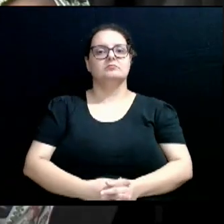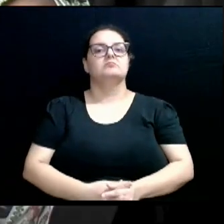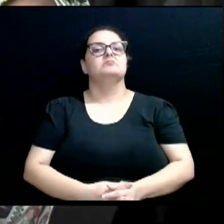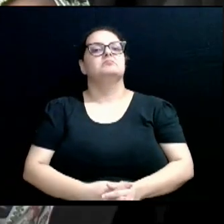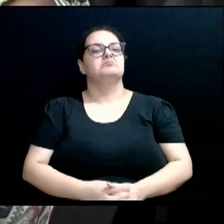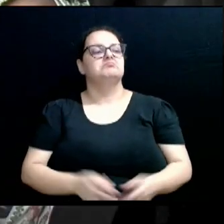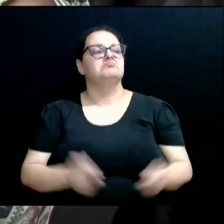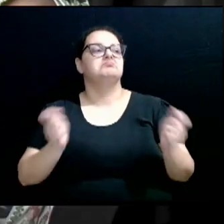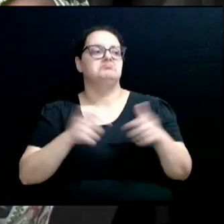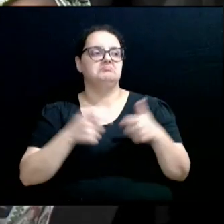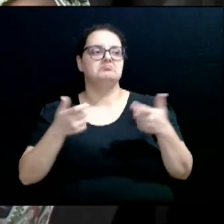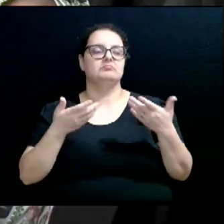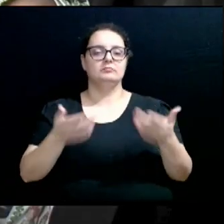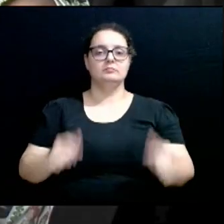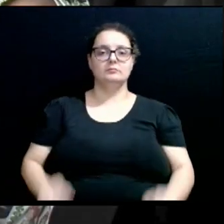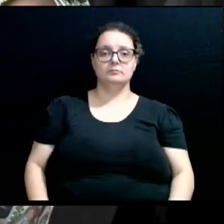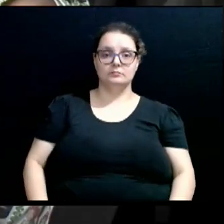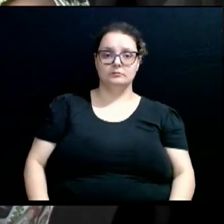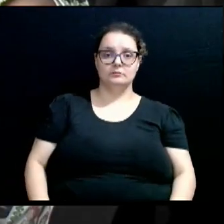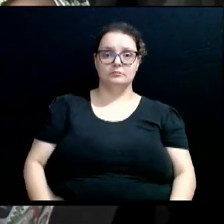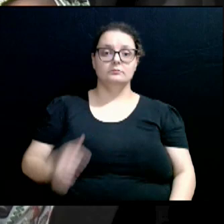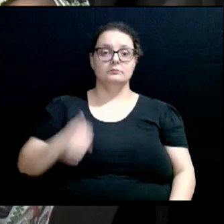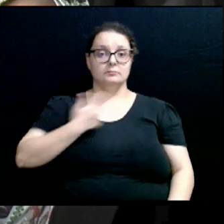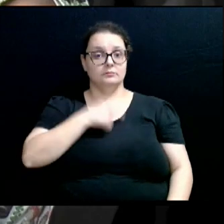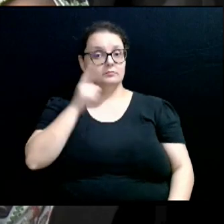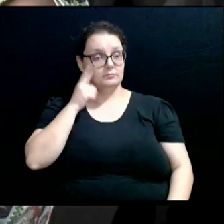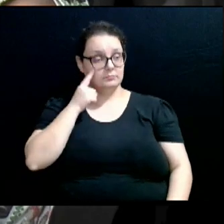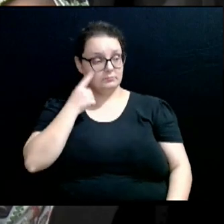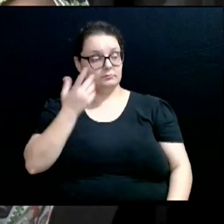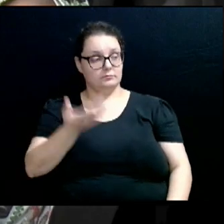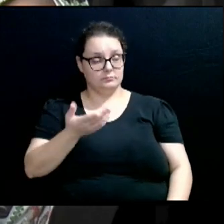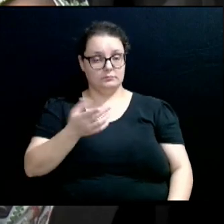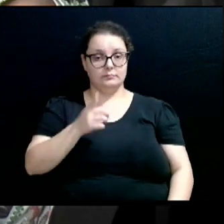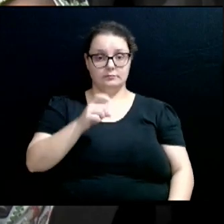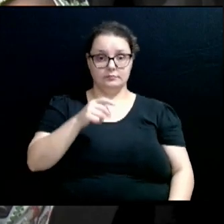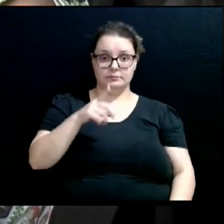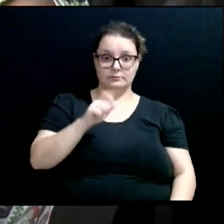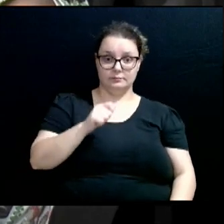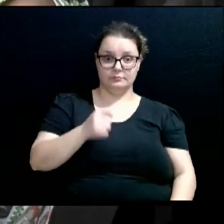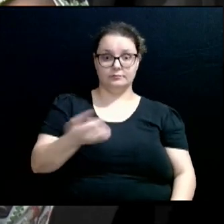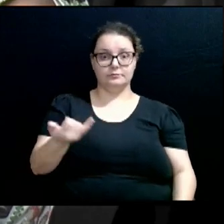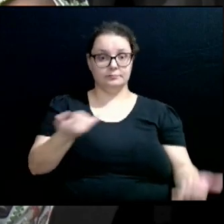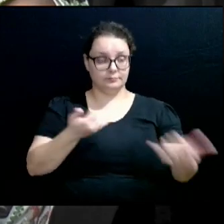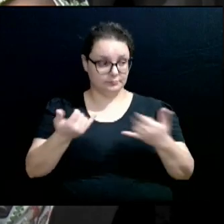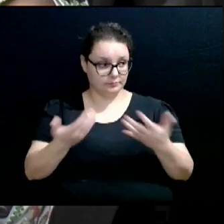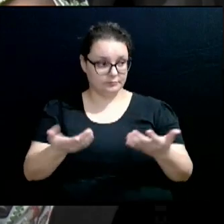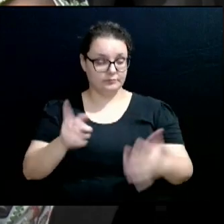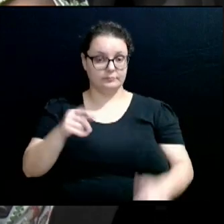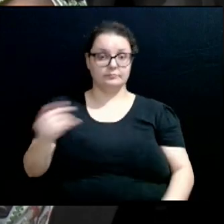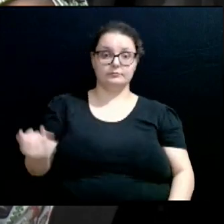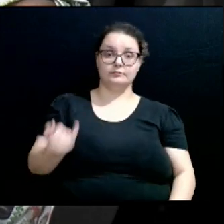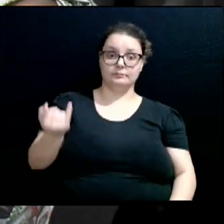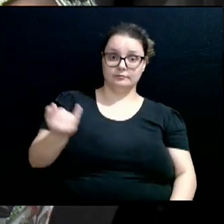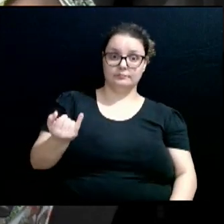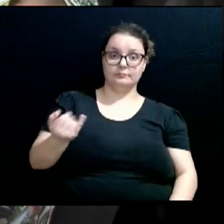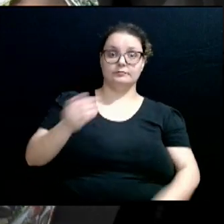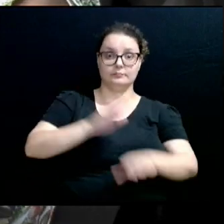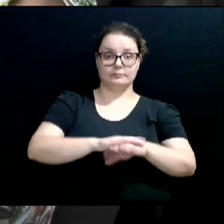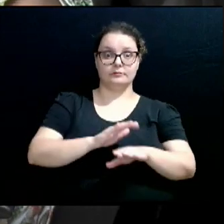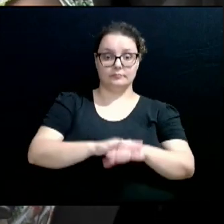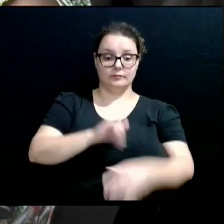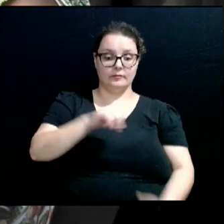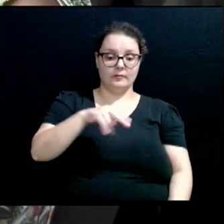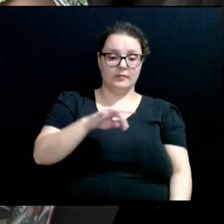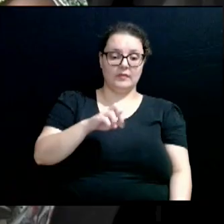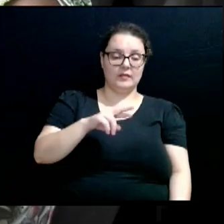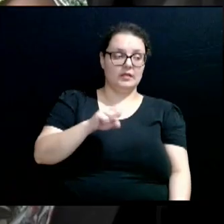E para nós vermos isso que você traz, Danda, mostra a importância, né, das ações intersetoriais. Sim. Né? Porque você vê,